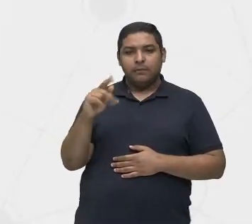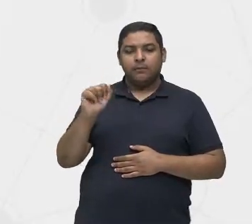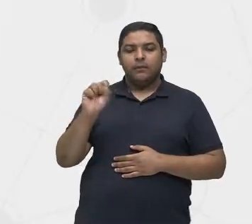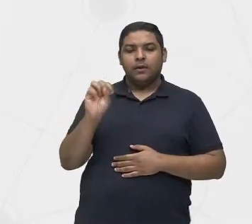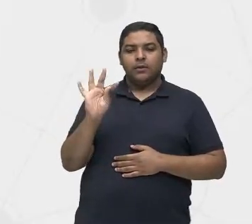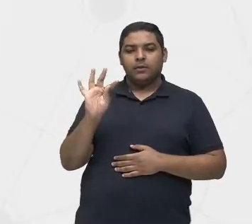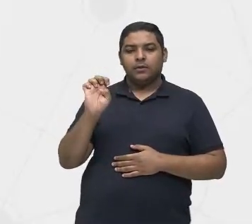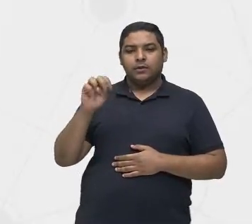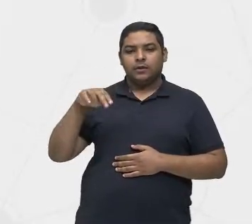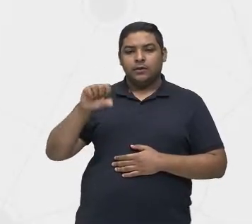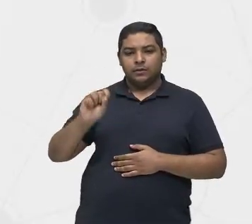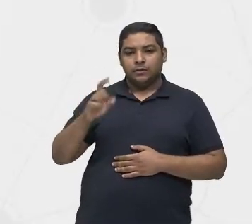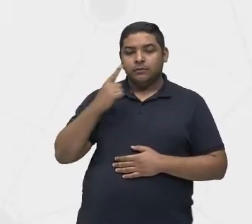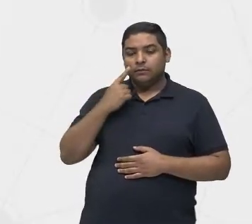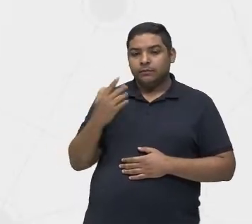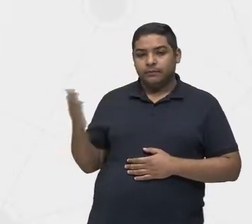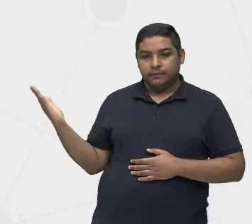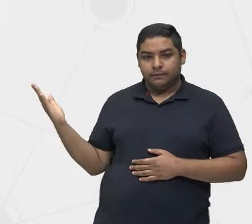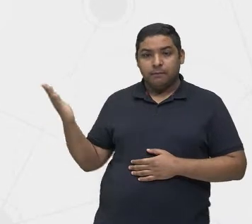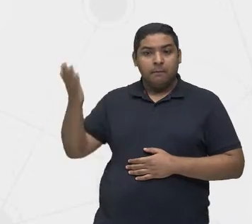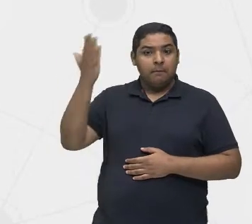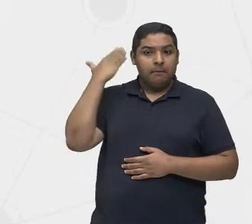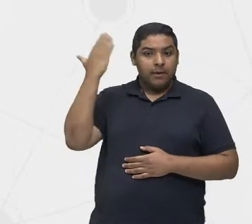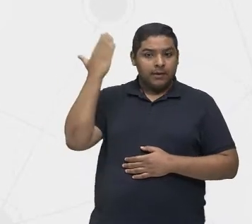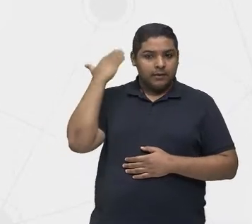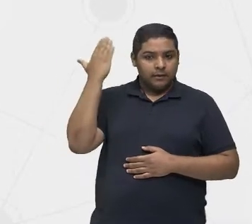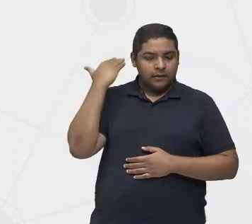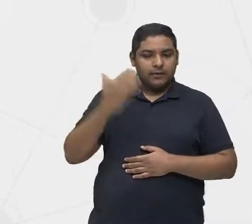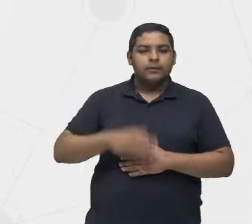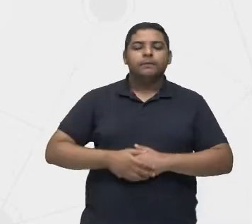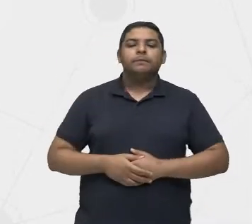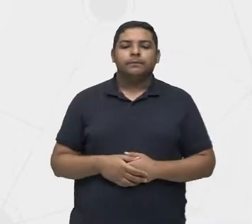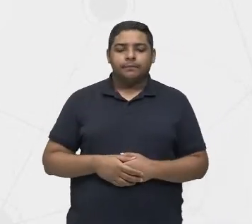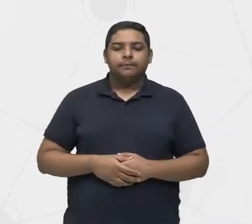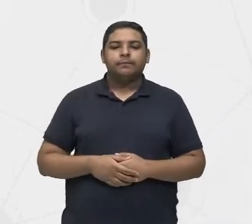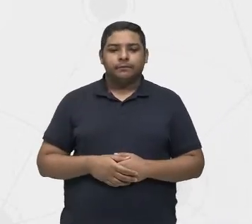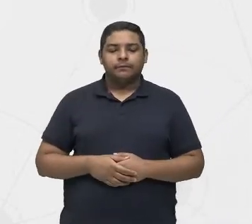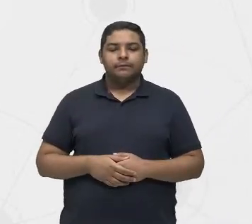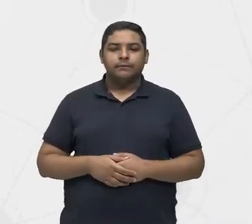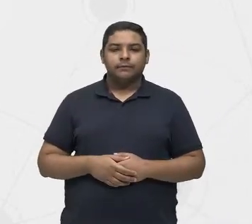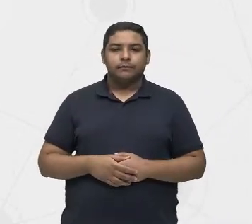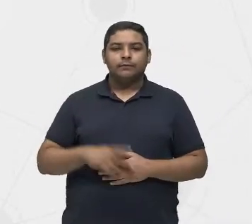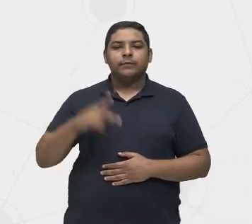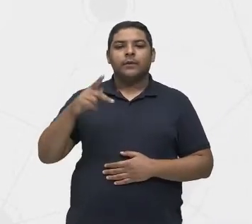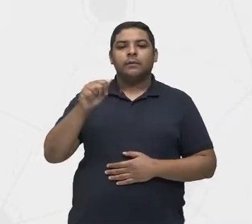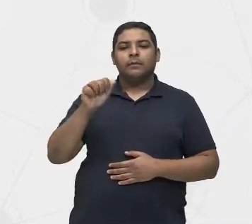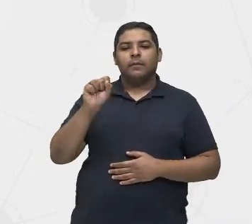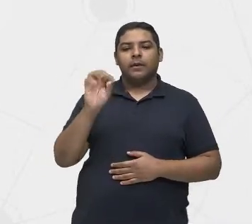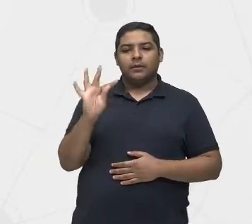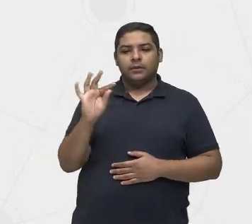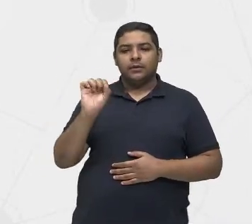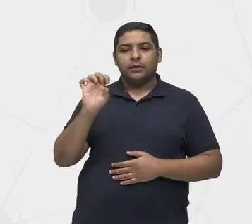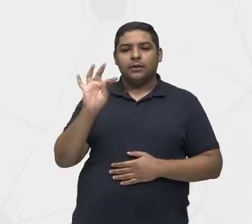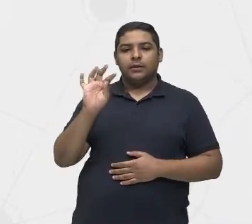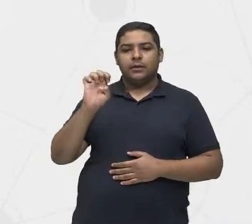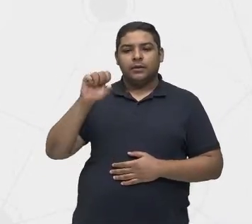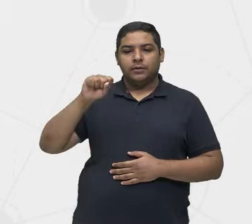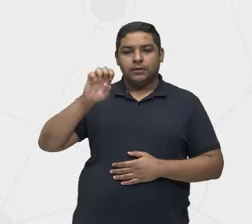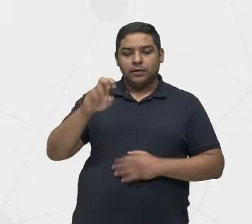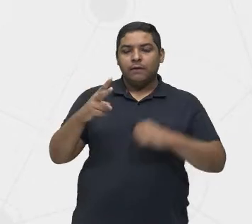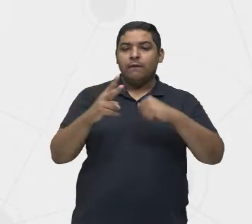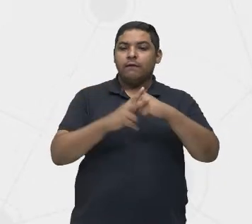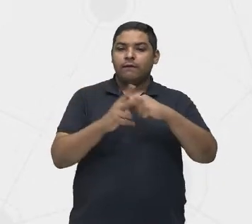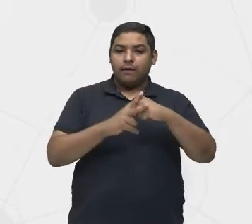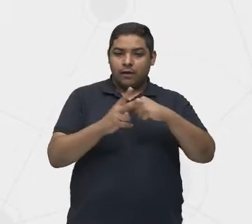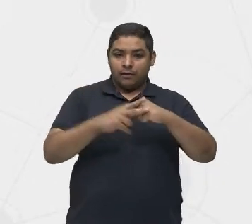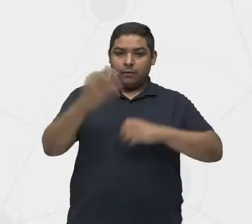de passado. Olha só. Então, o verbo to be, né, vai trabalhar o past tense, que é a forma do passado do verbo to be, tá? Então,